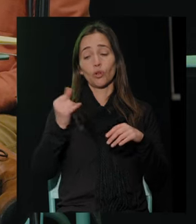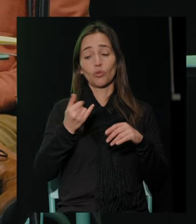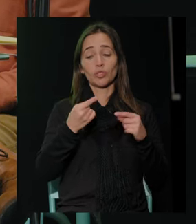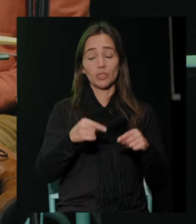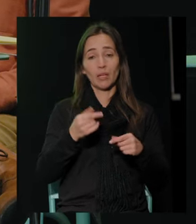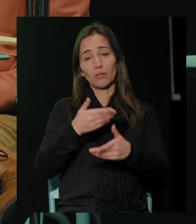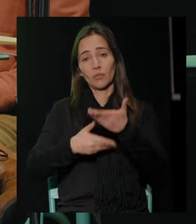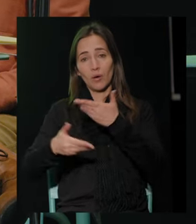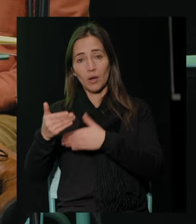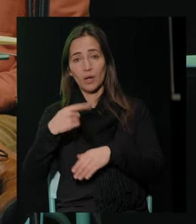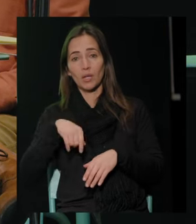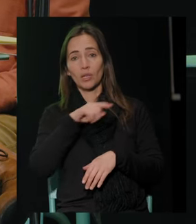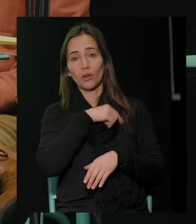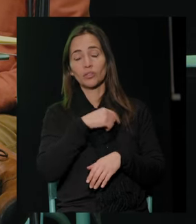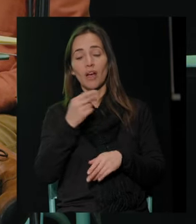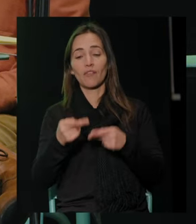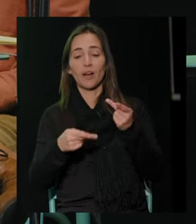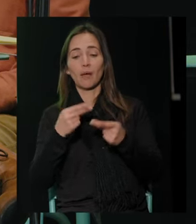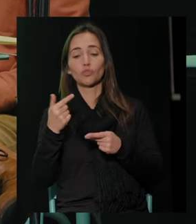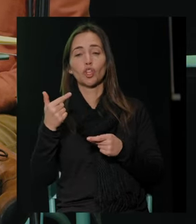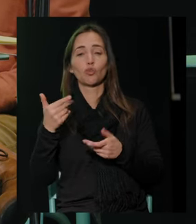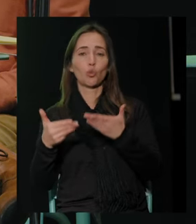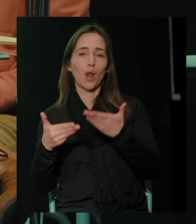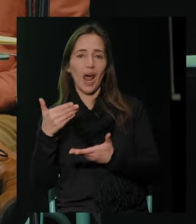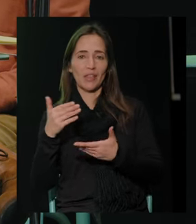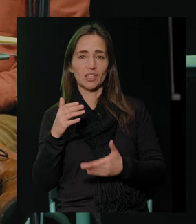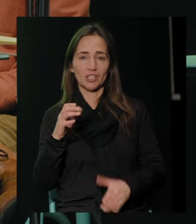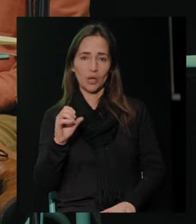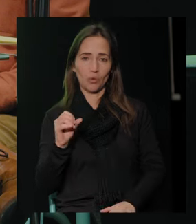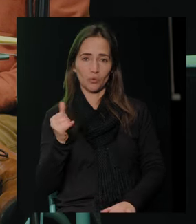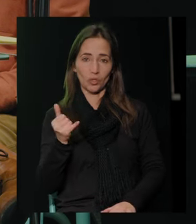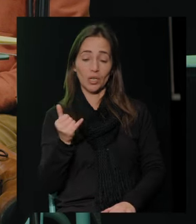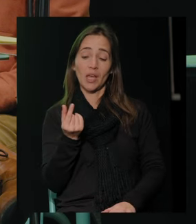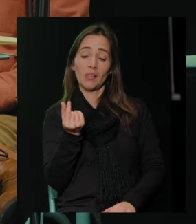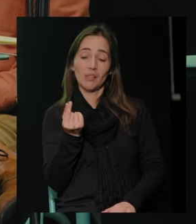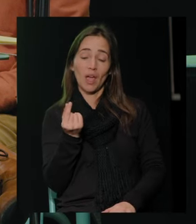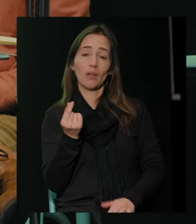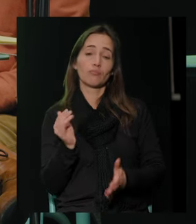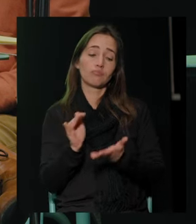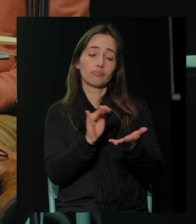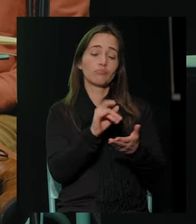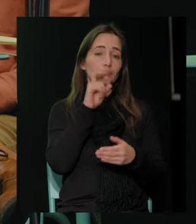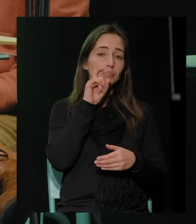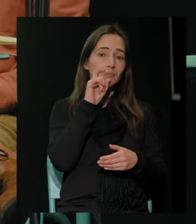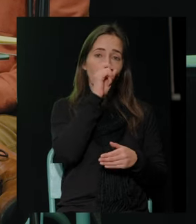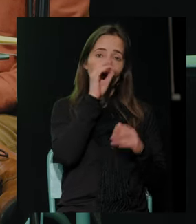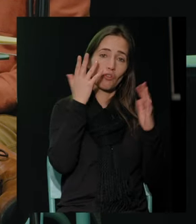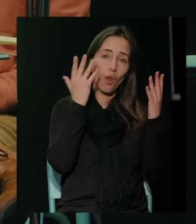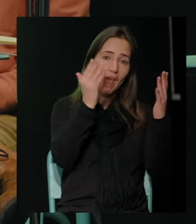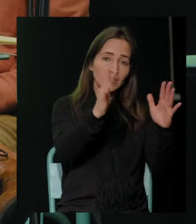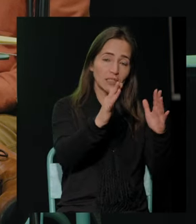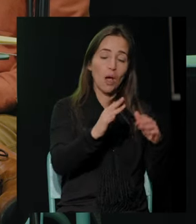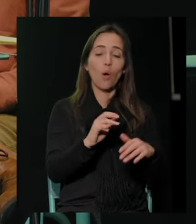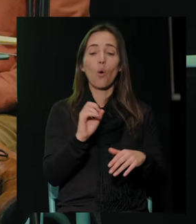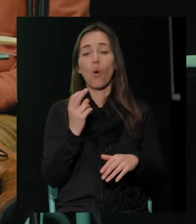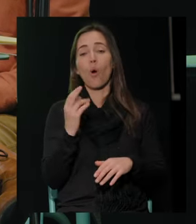nós medimos isso em toneladas de carbono e esse dinheiro vai preservar ou uma parte de uma floresta ou uma árvore individual que esteja em